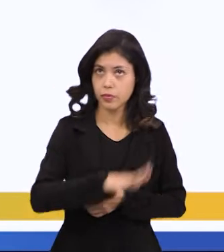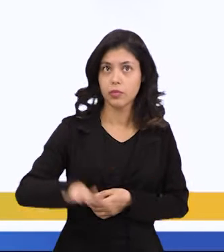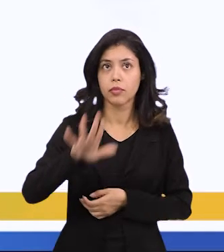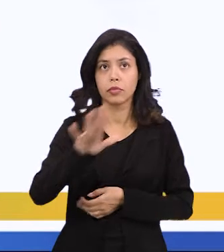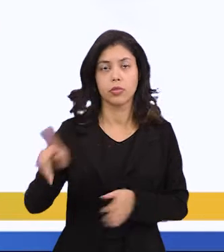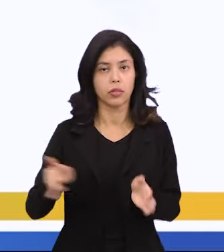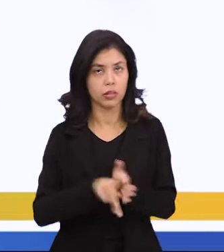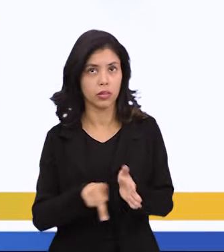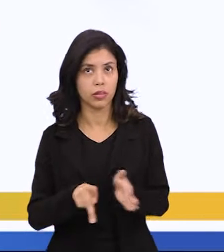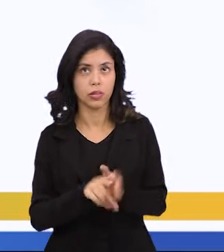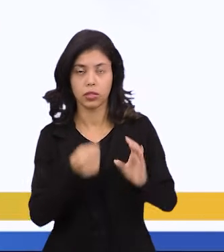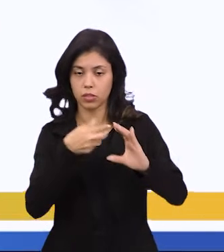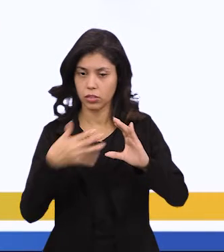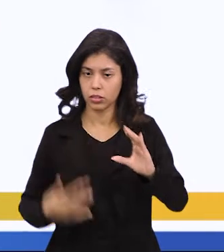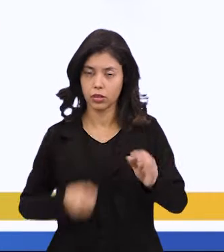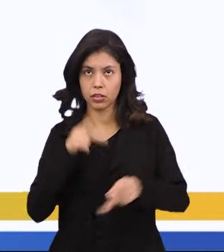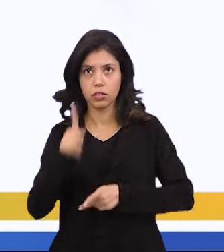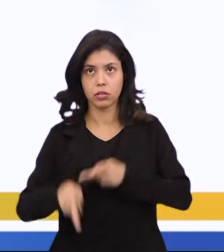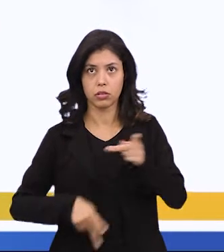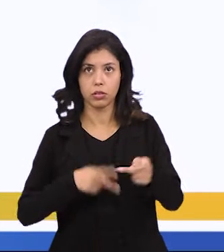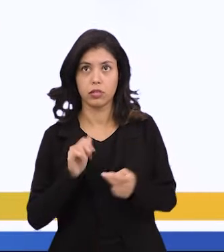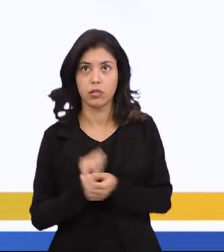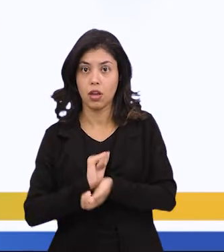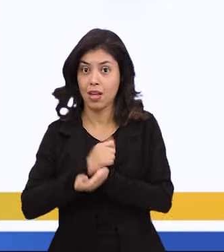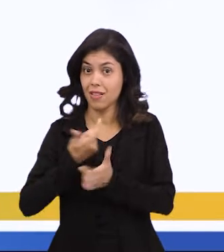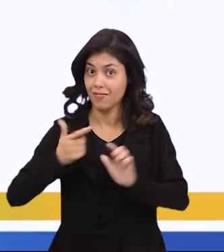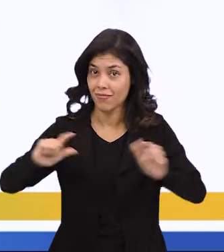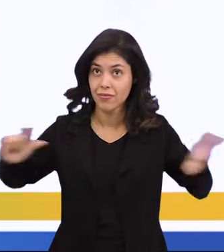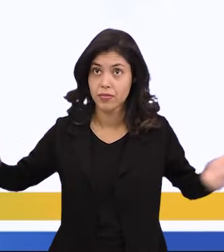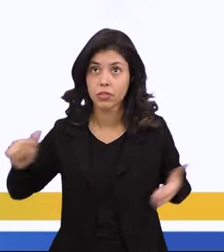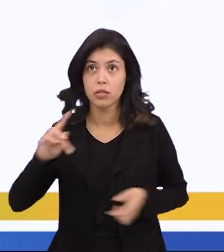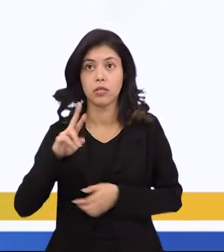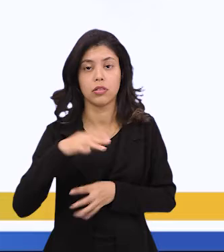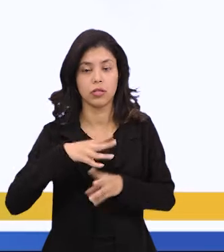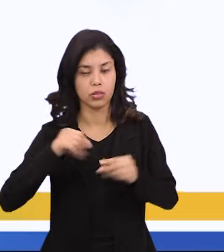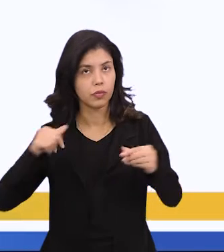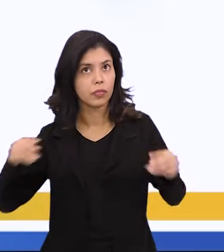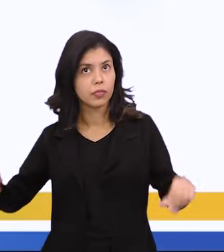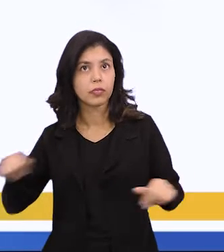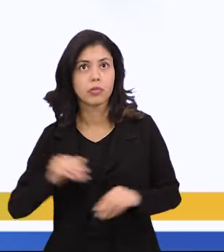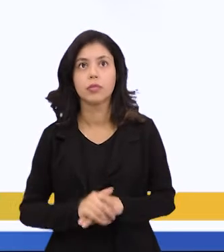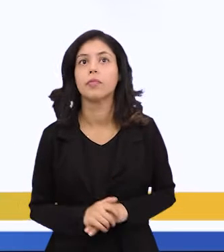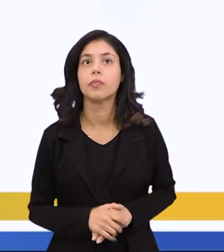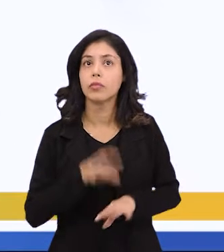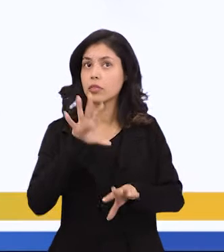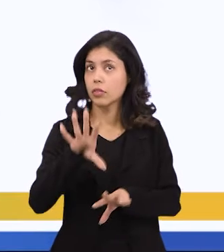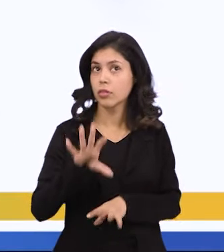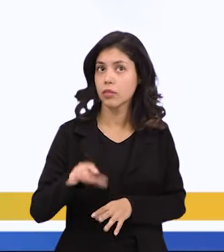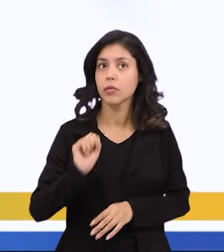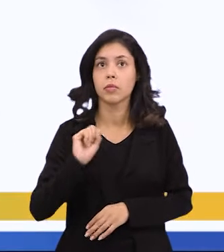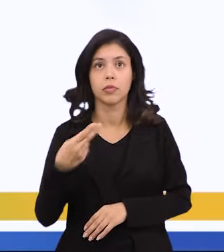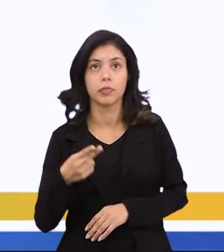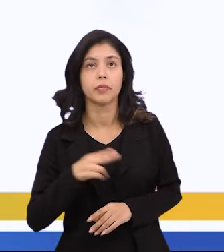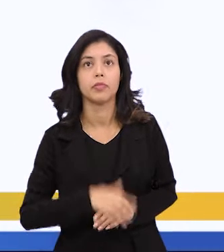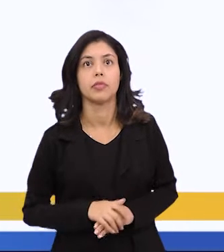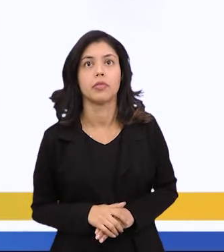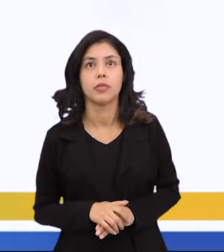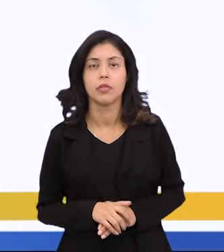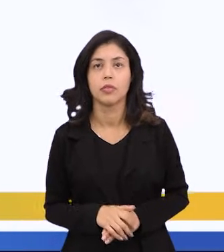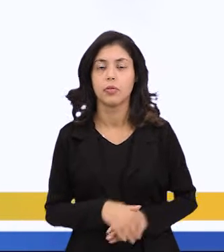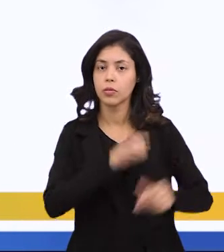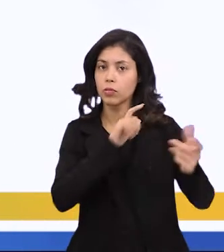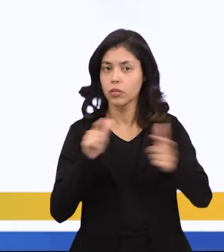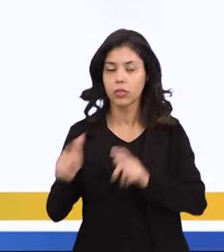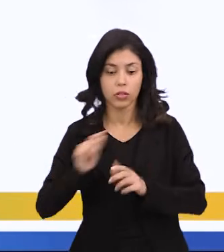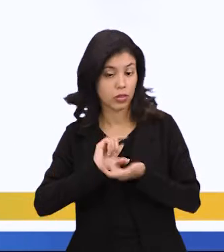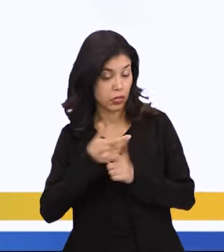geralmente atribuída a espécies que povoam uma extensa faixa territorial. Ou seja, numa